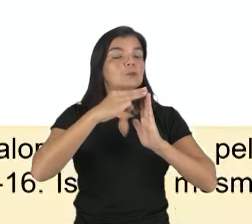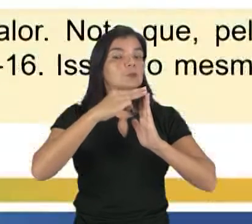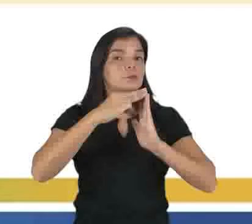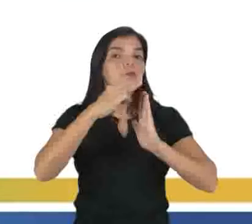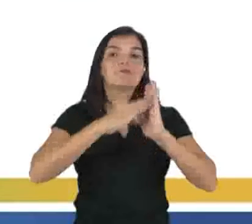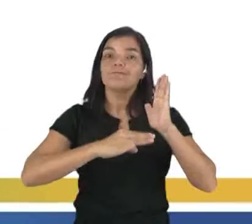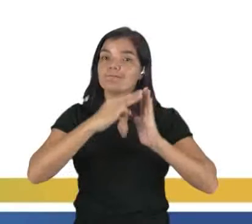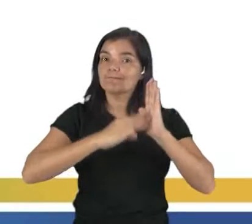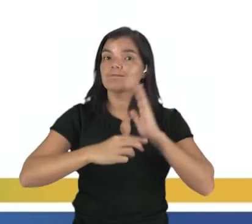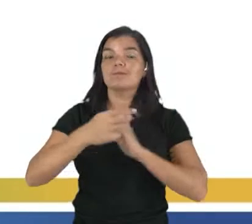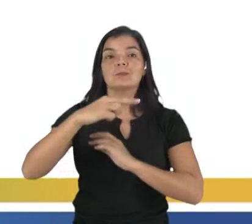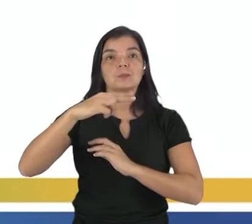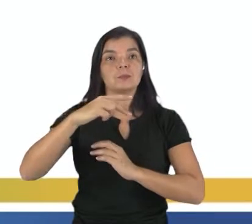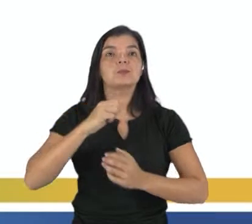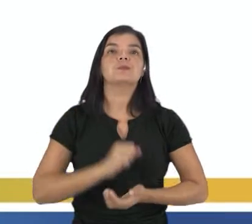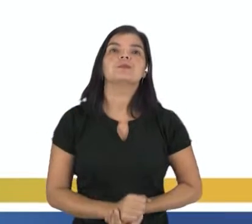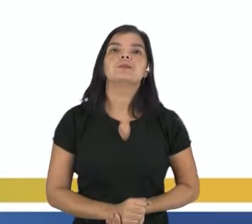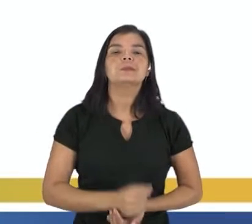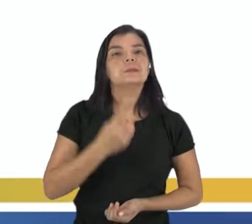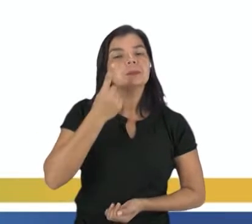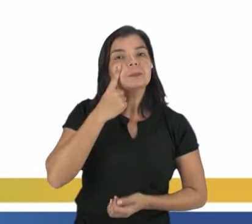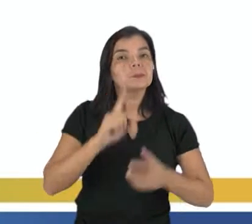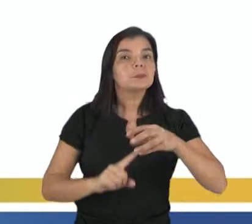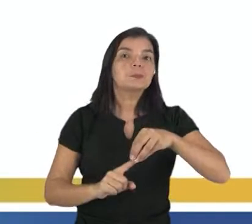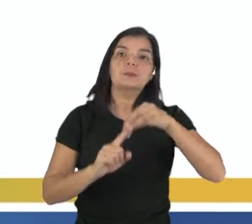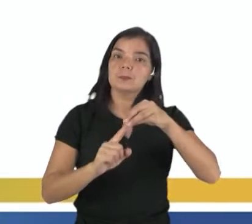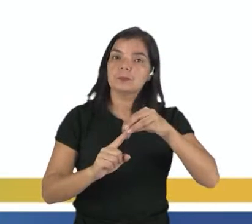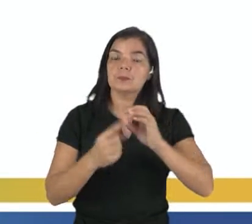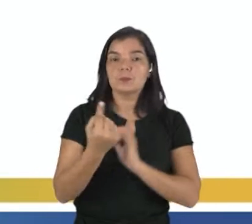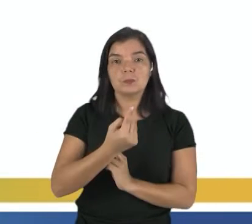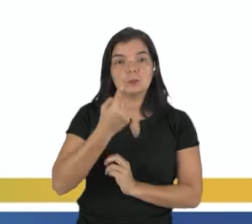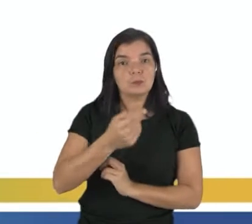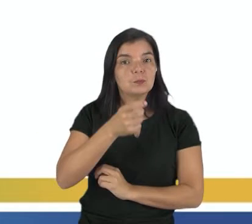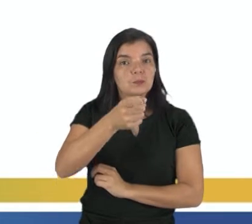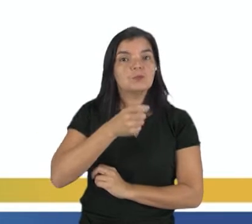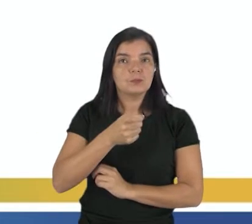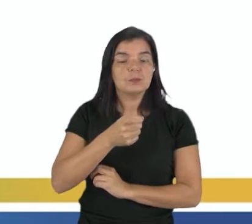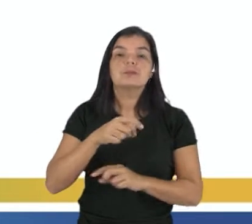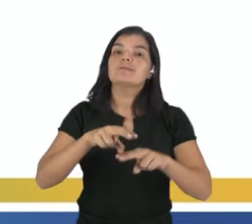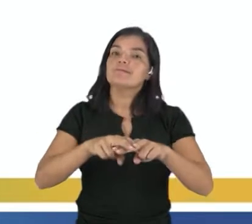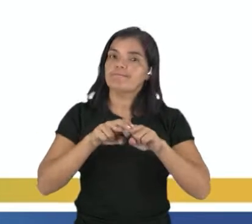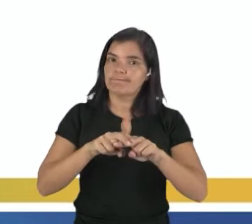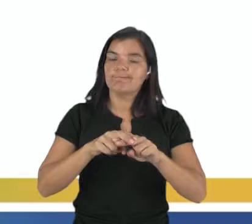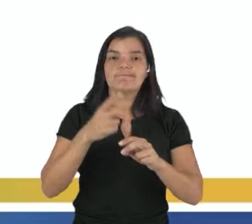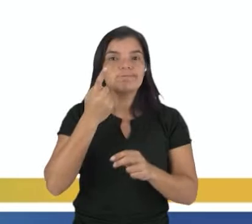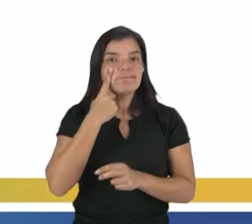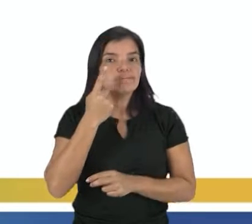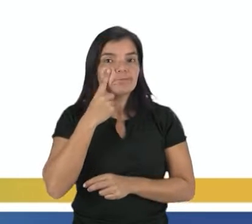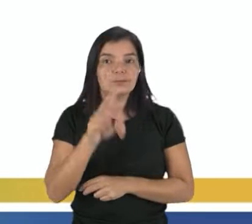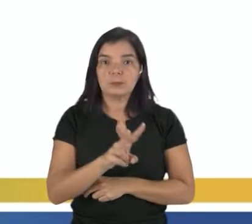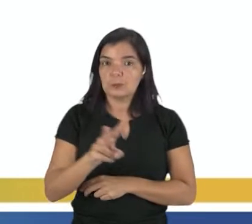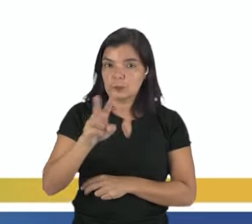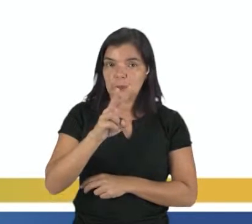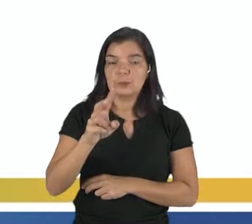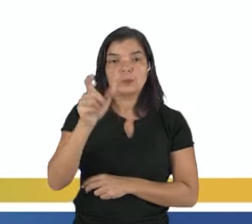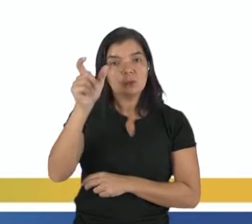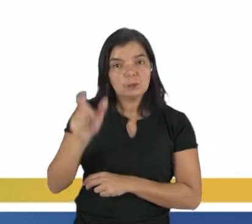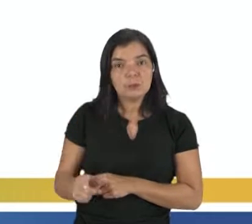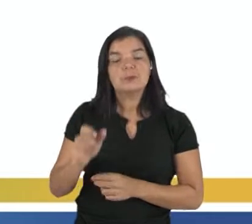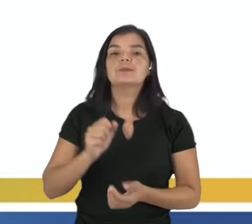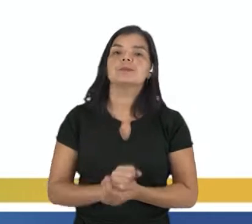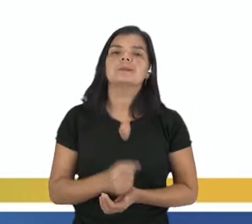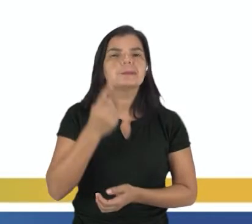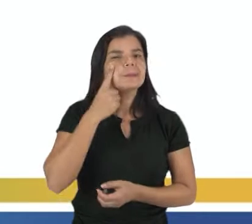igualdade então nosso objetivo aqui é isolar o x com isso a gente vai enxergar o valor dele isolado